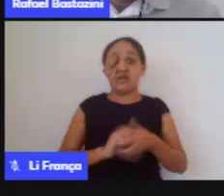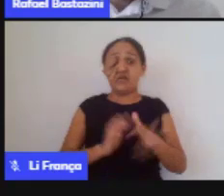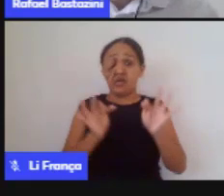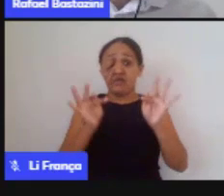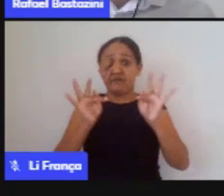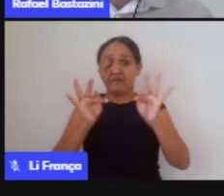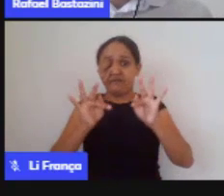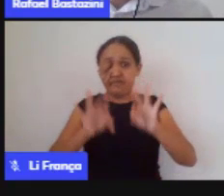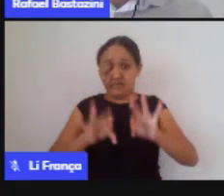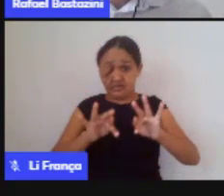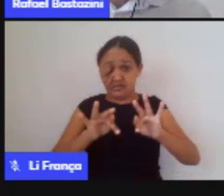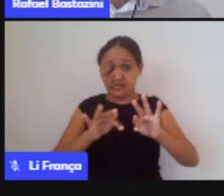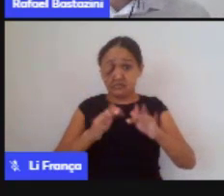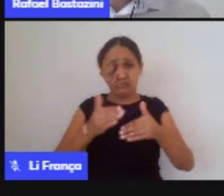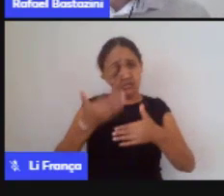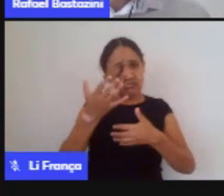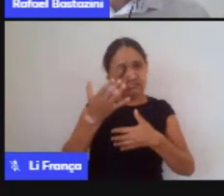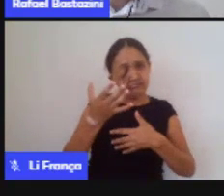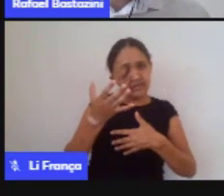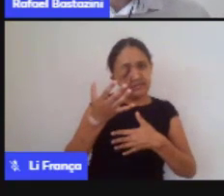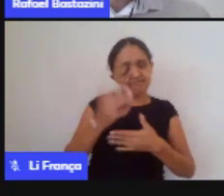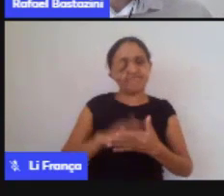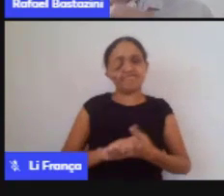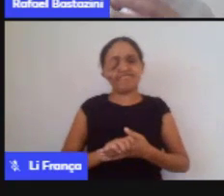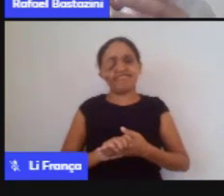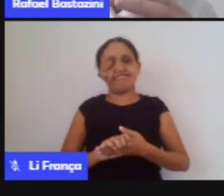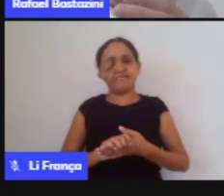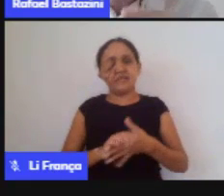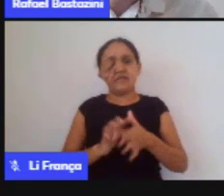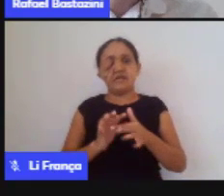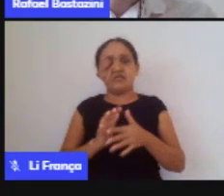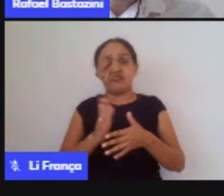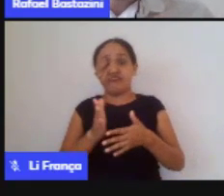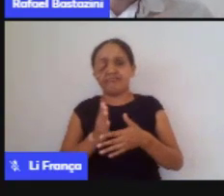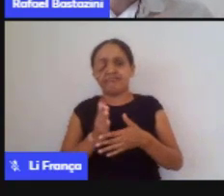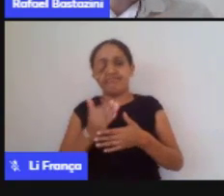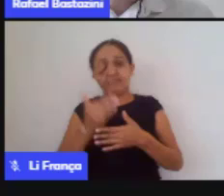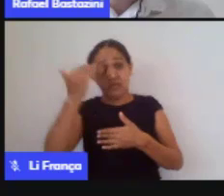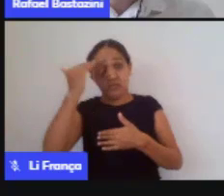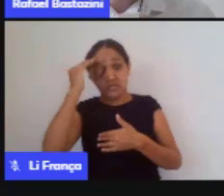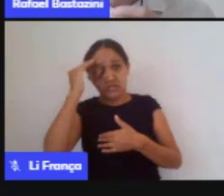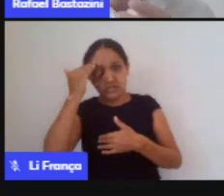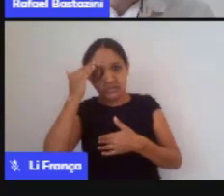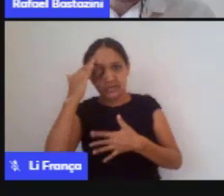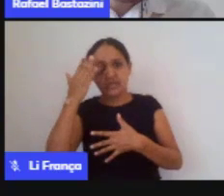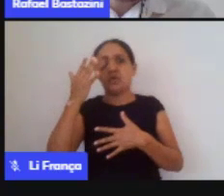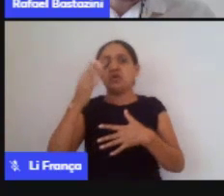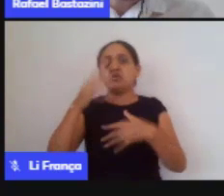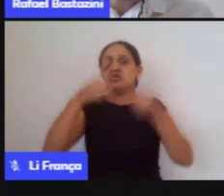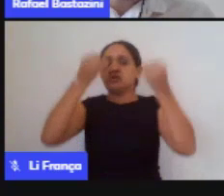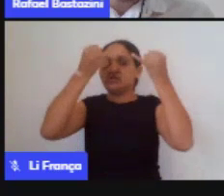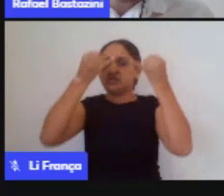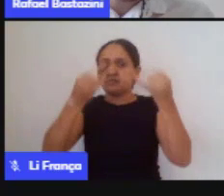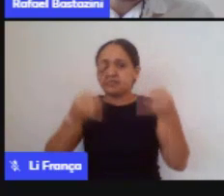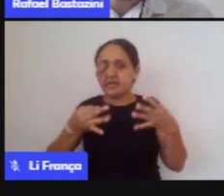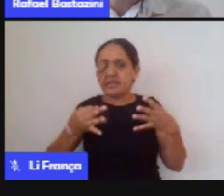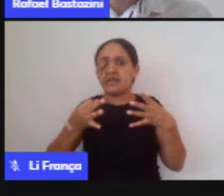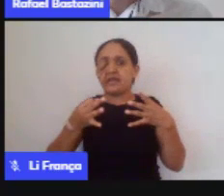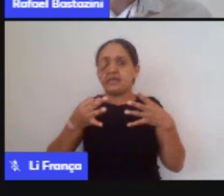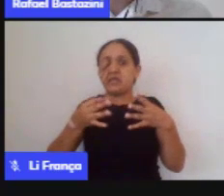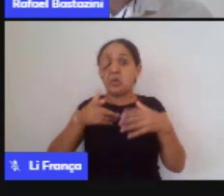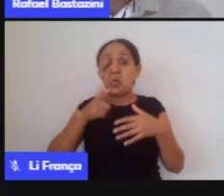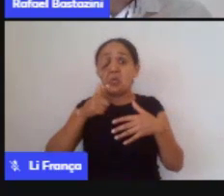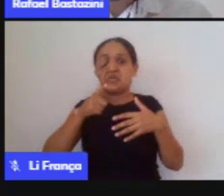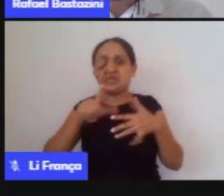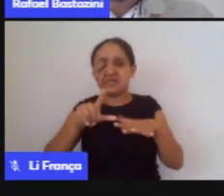Finalizando, pessoal, eu espero que vocês tenham entendido, que eu tenha sido didático.